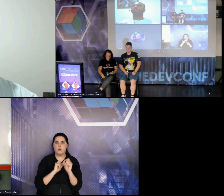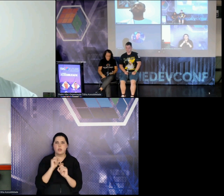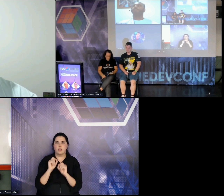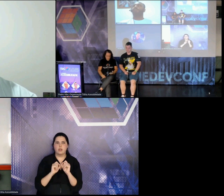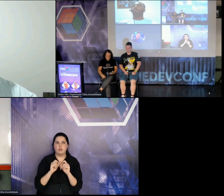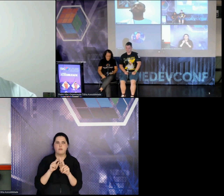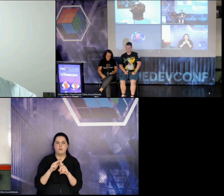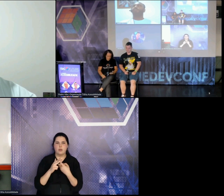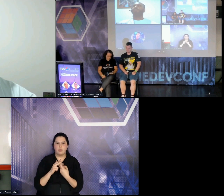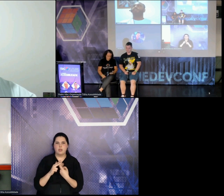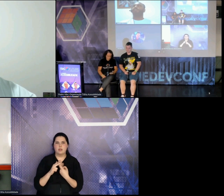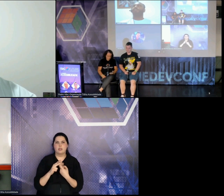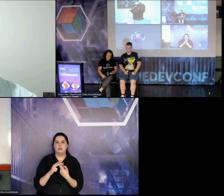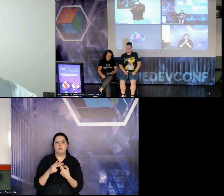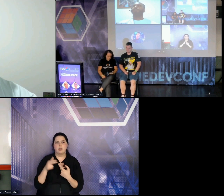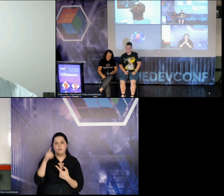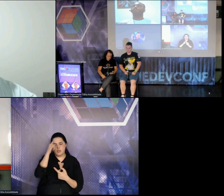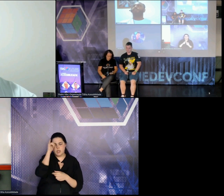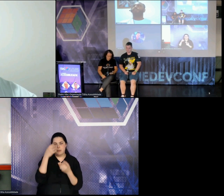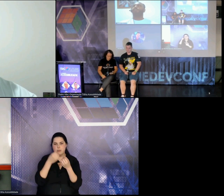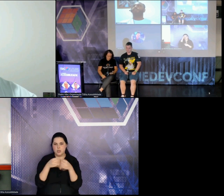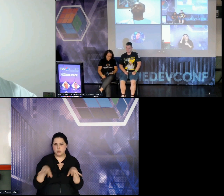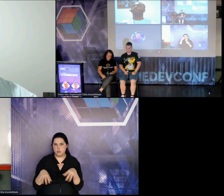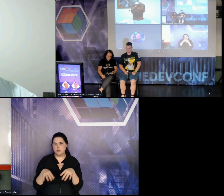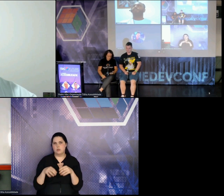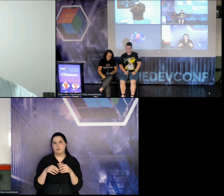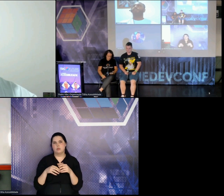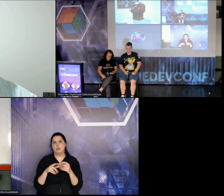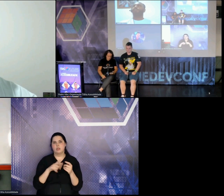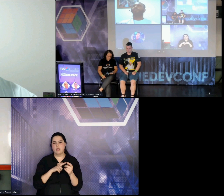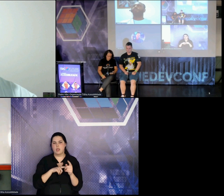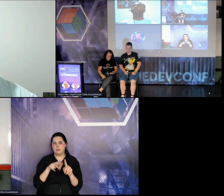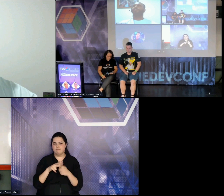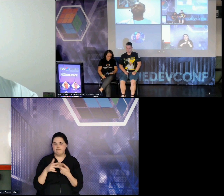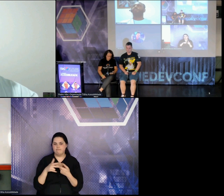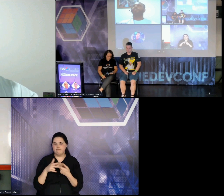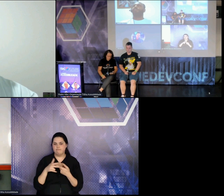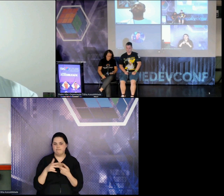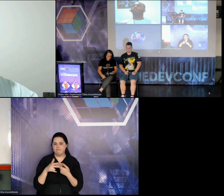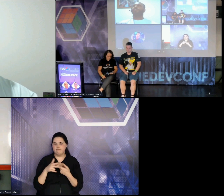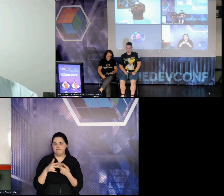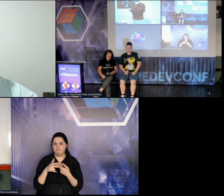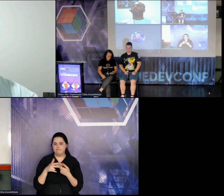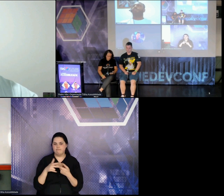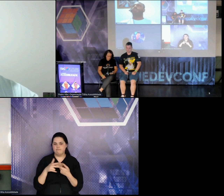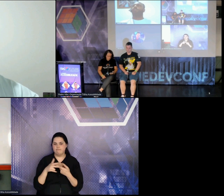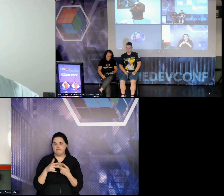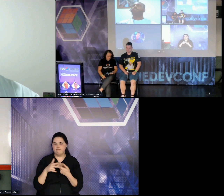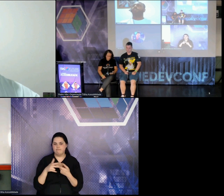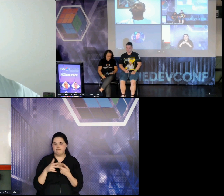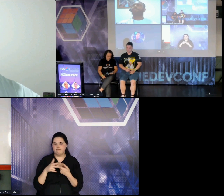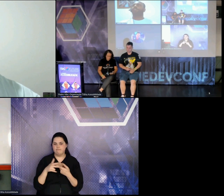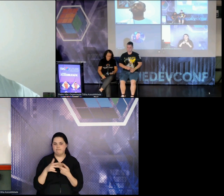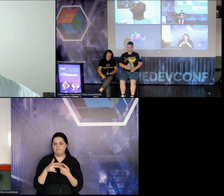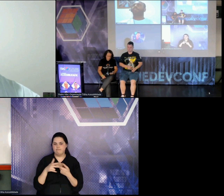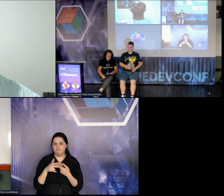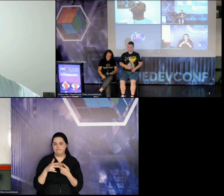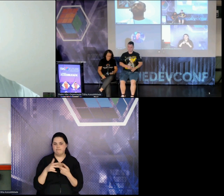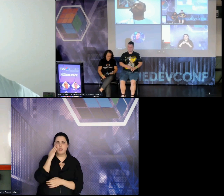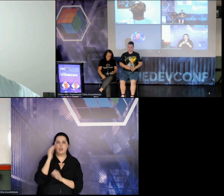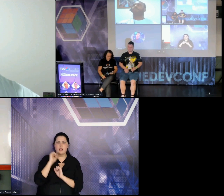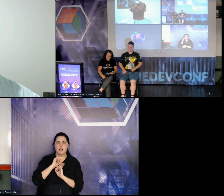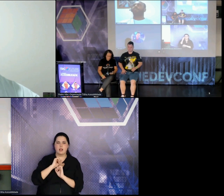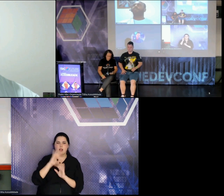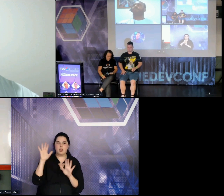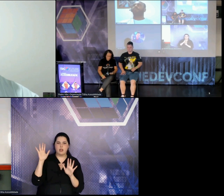um bypass, né? A gente promover mecanismos, sim, para capacitação de pessoas e a gente entender, colocar aqui